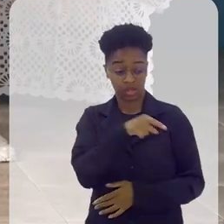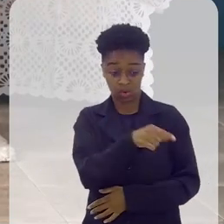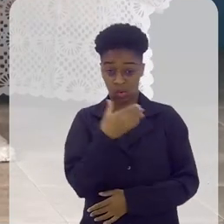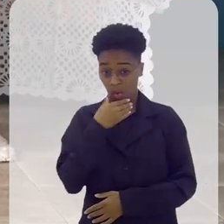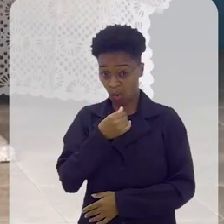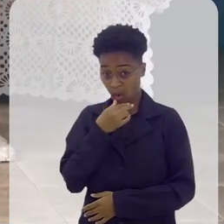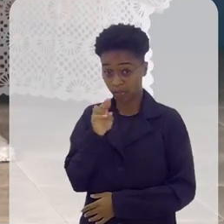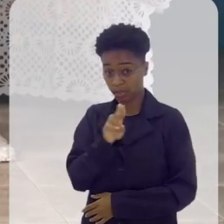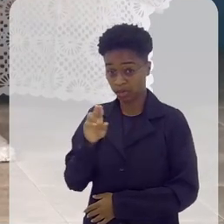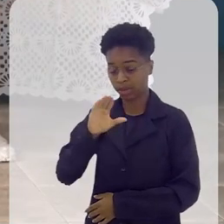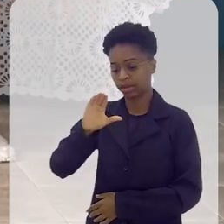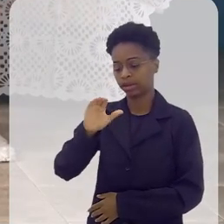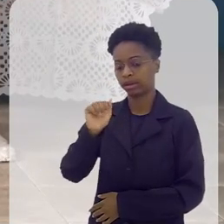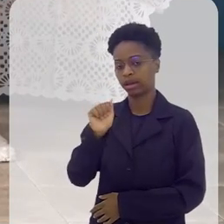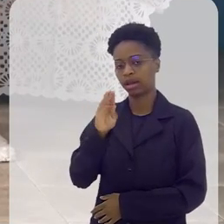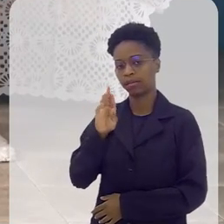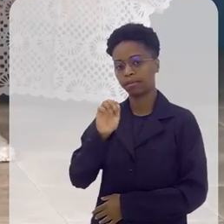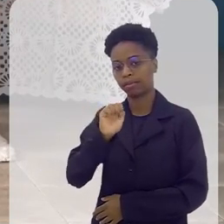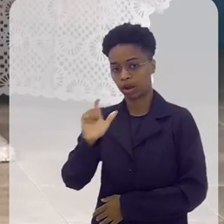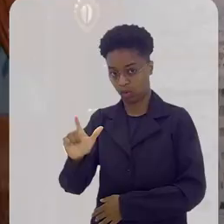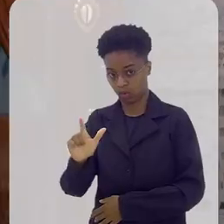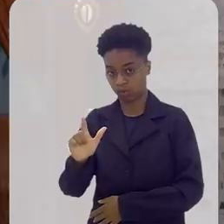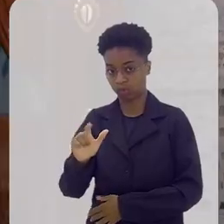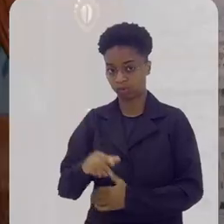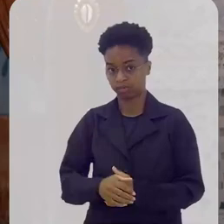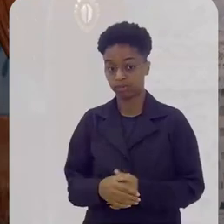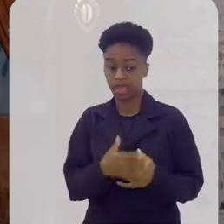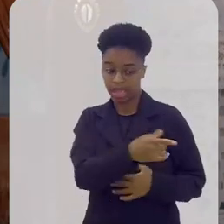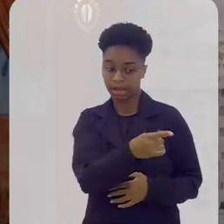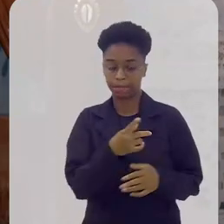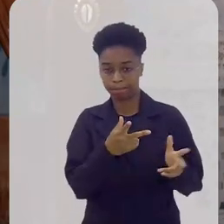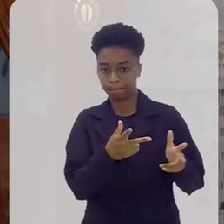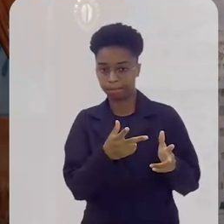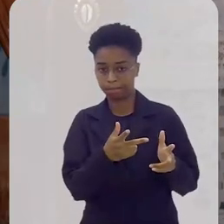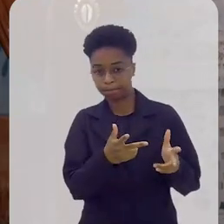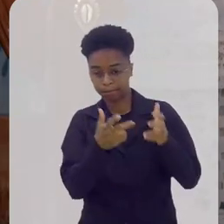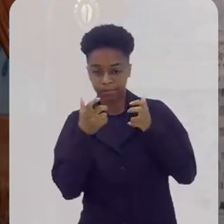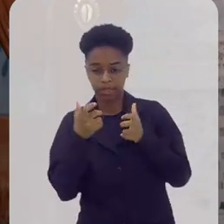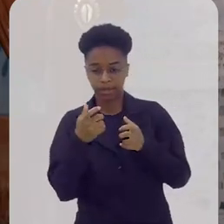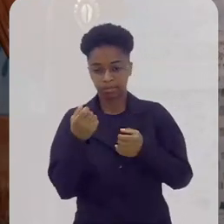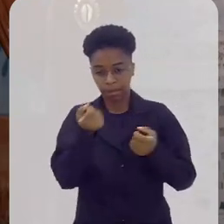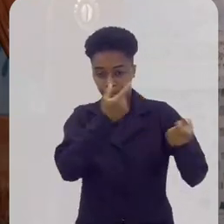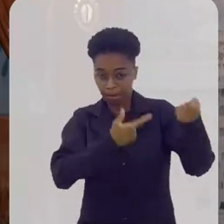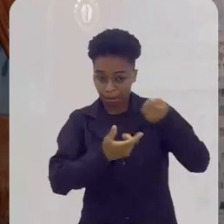não, esse senhor, chamava-se o Cabral, ele fez essa previsão.